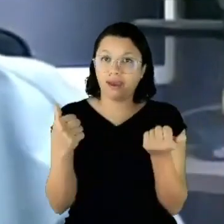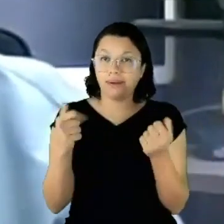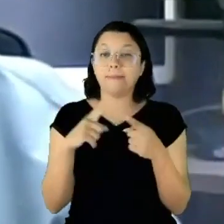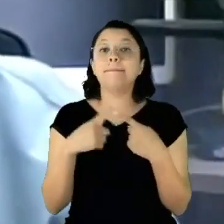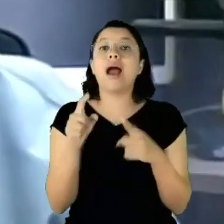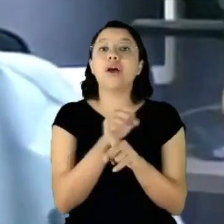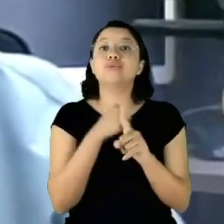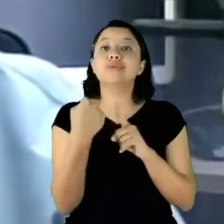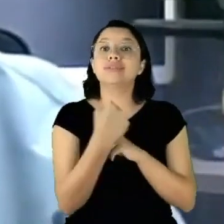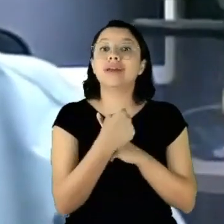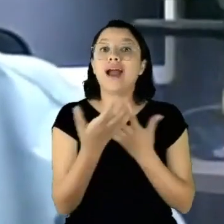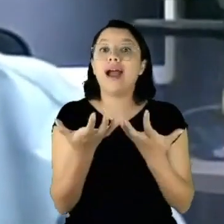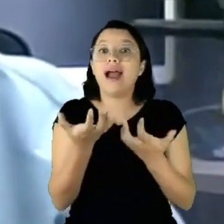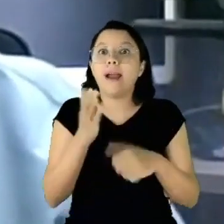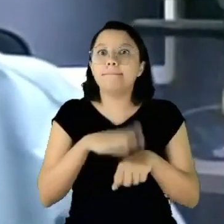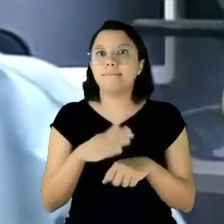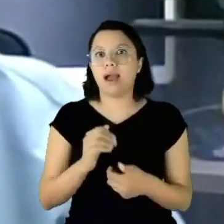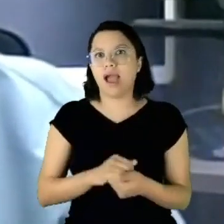ela exige que nós